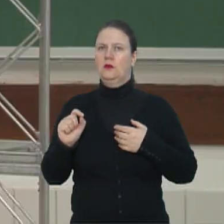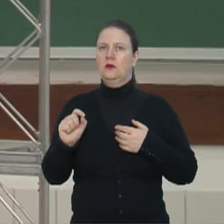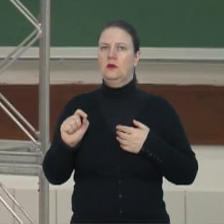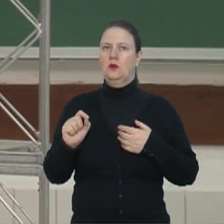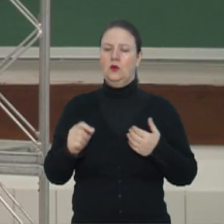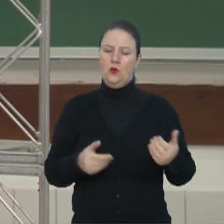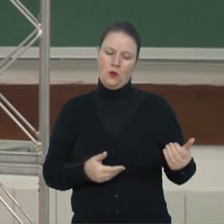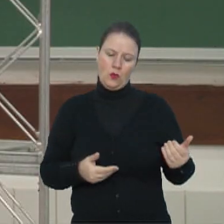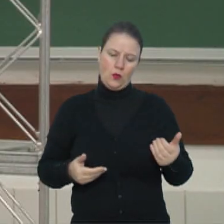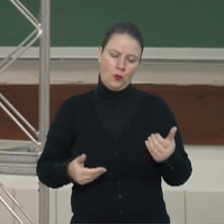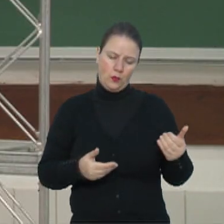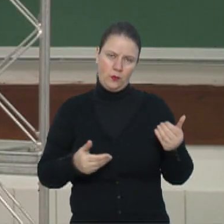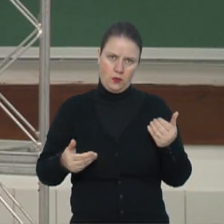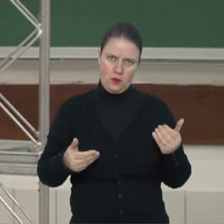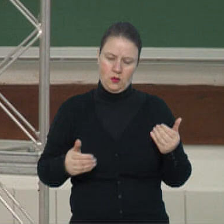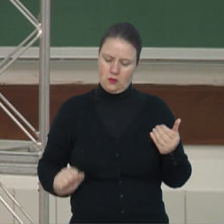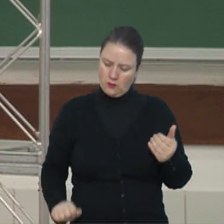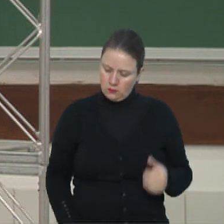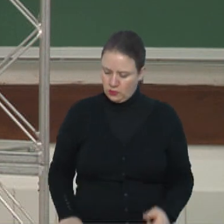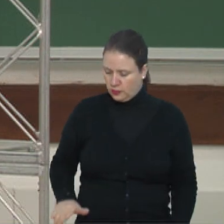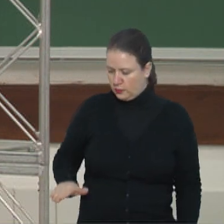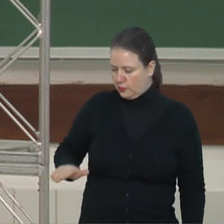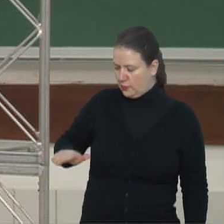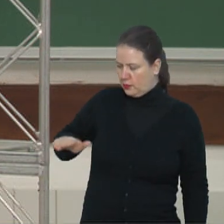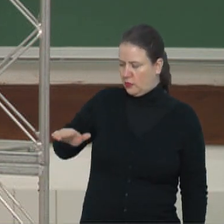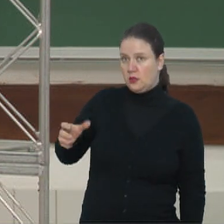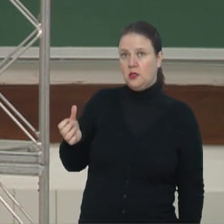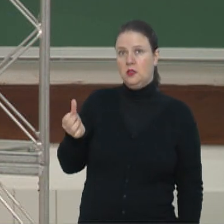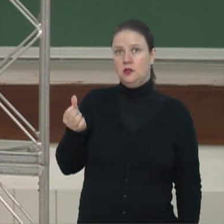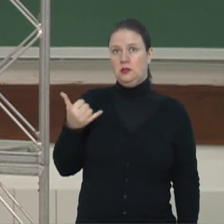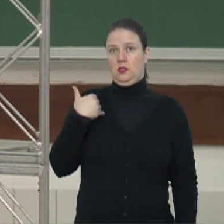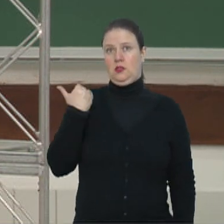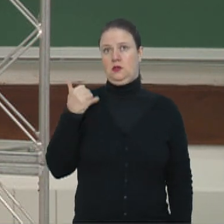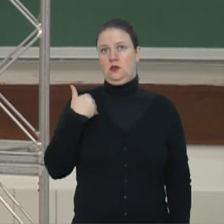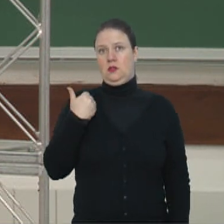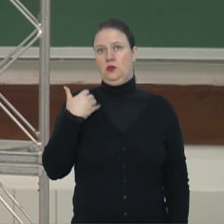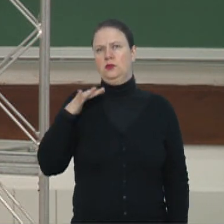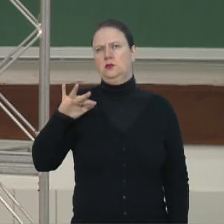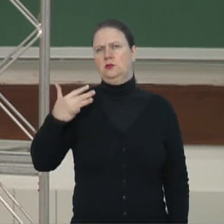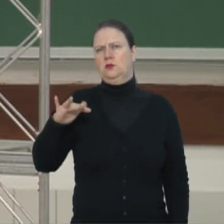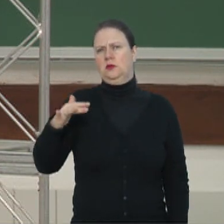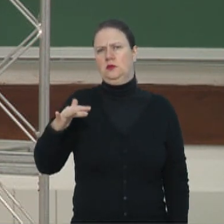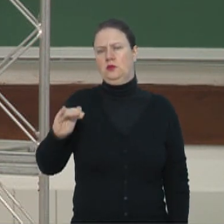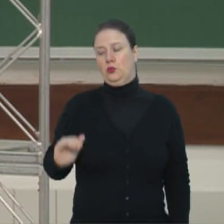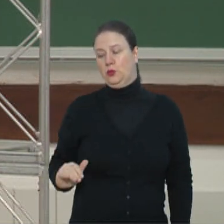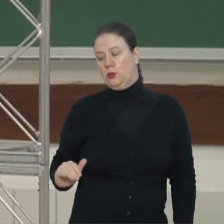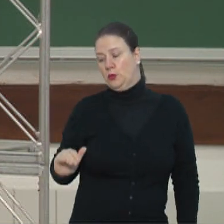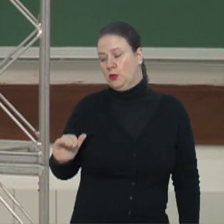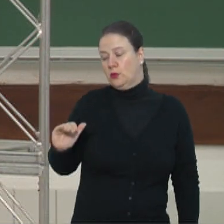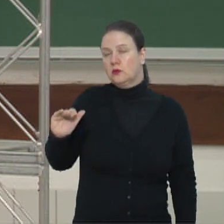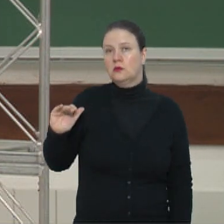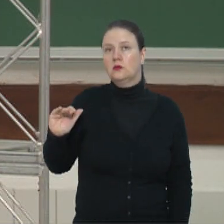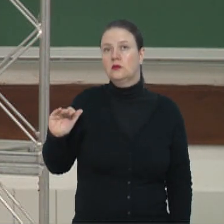ele tiver 6 anos de idade, então o bebezinho ali, né, da propaganda, quando ele tiver 6 anos de idade, a sua